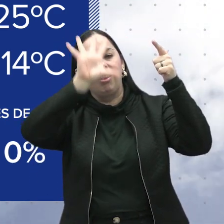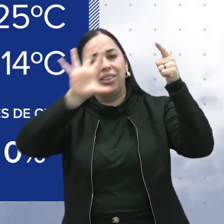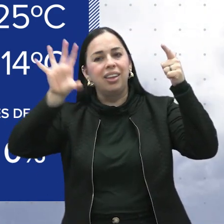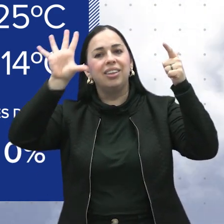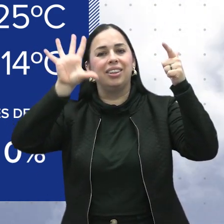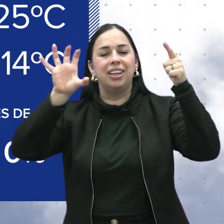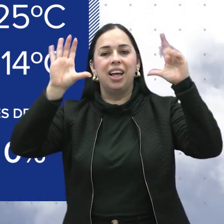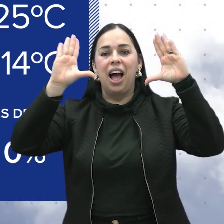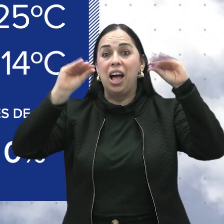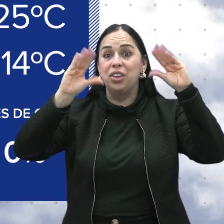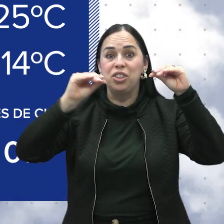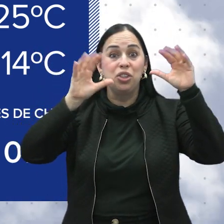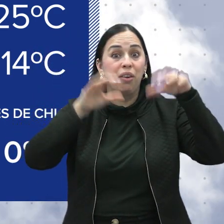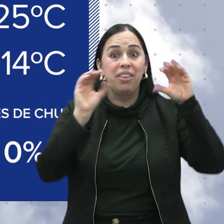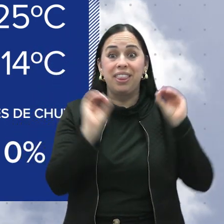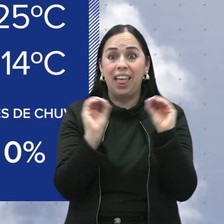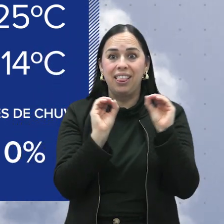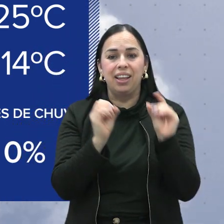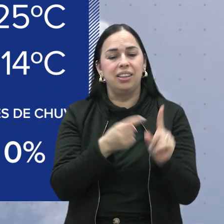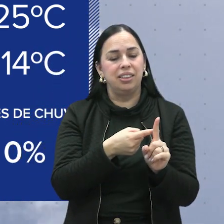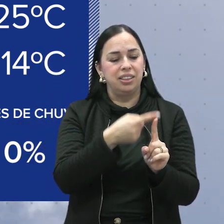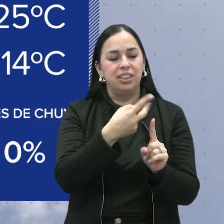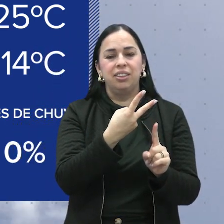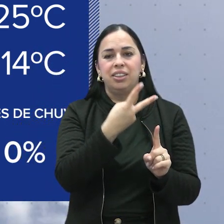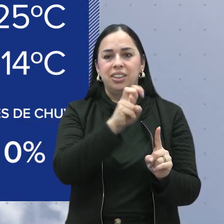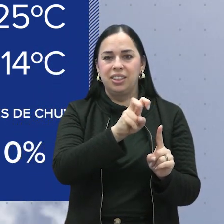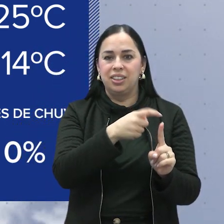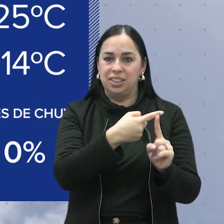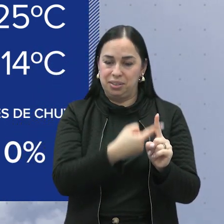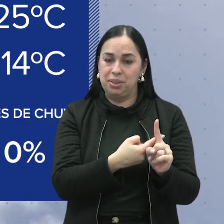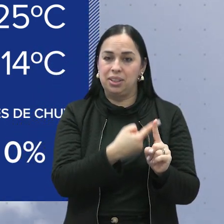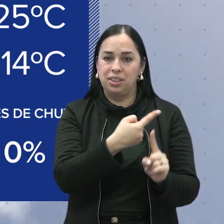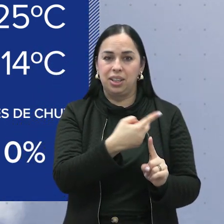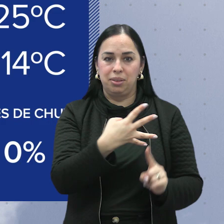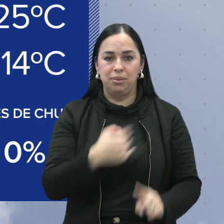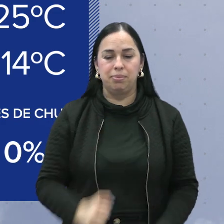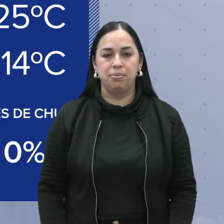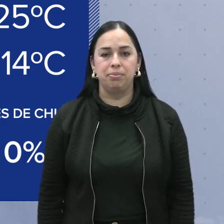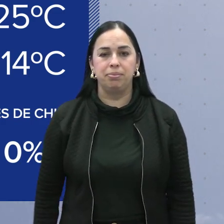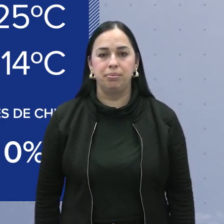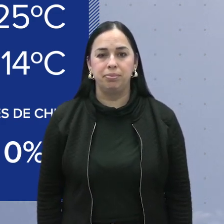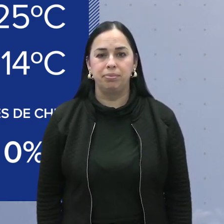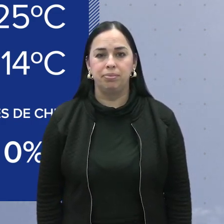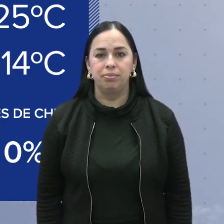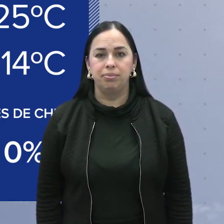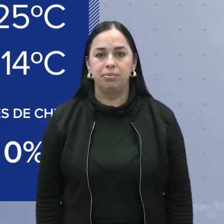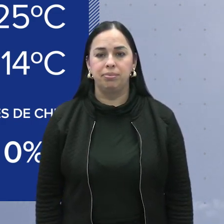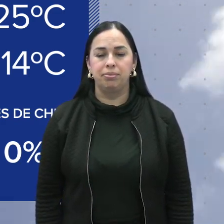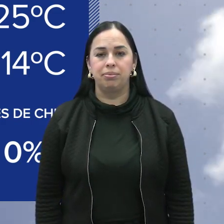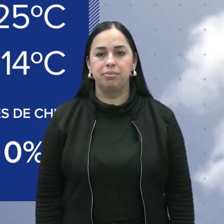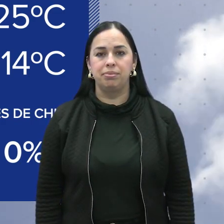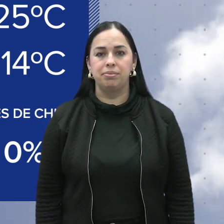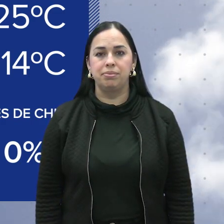tarde. À noite, não chove. A máxima é de 25 graus, com mínima de 14.